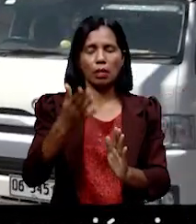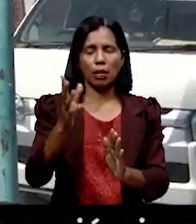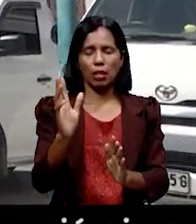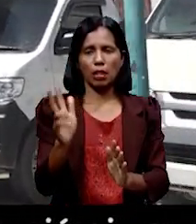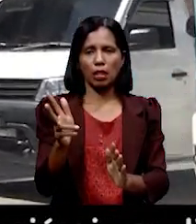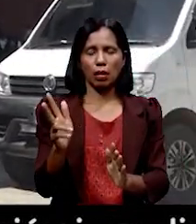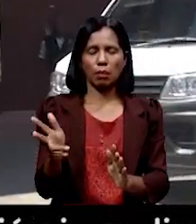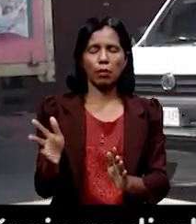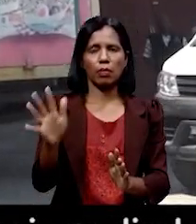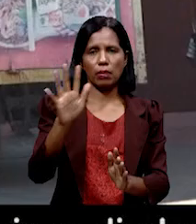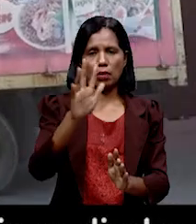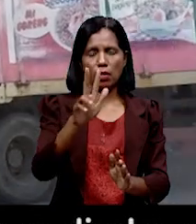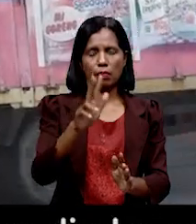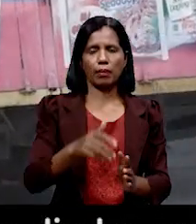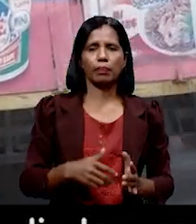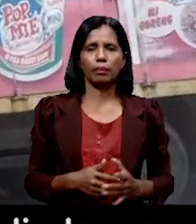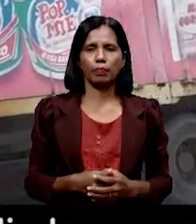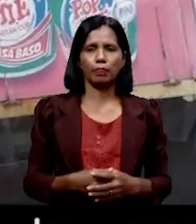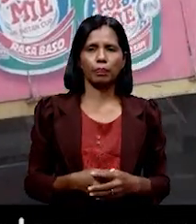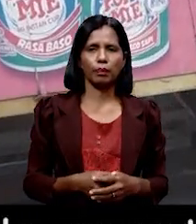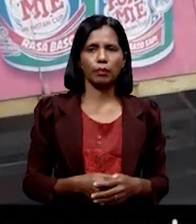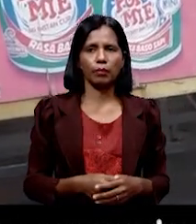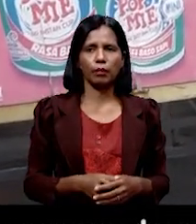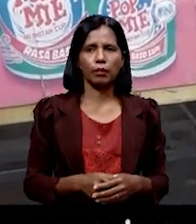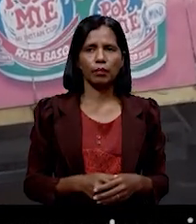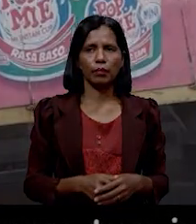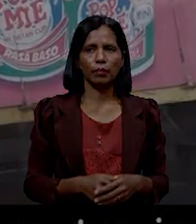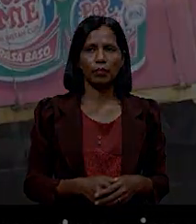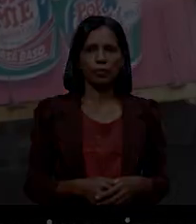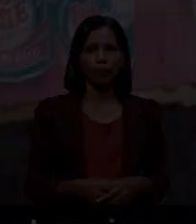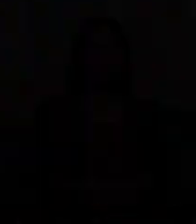centavos lima nulo. Felicitas Borges, Jaime dos Santos, GMN.